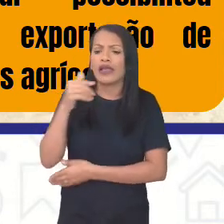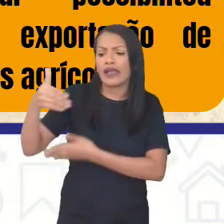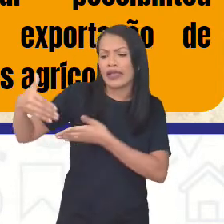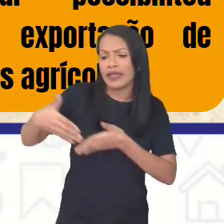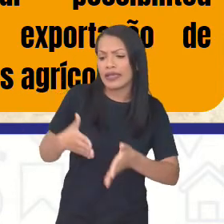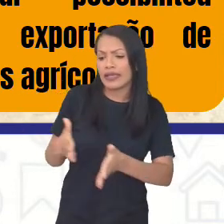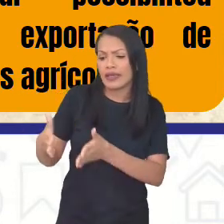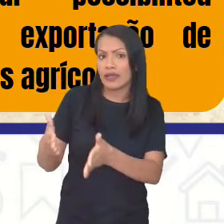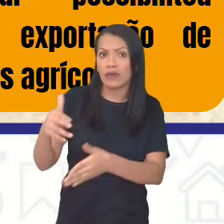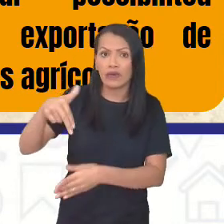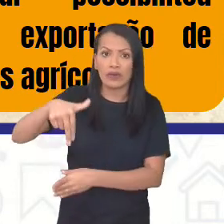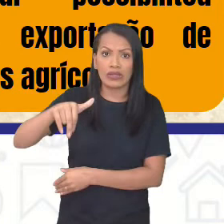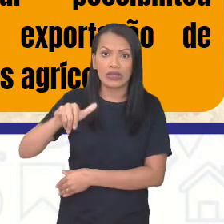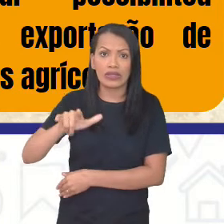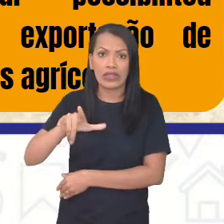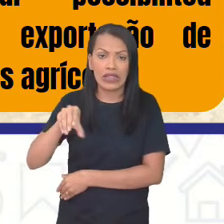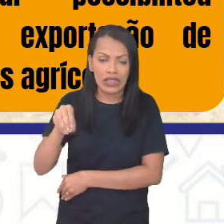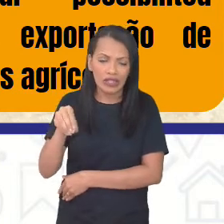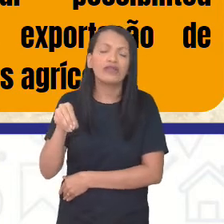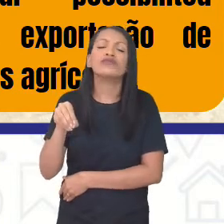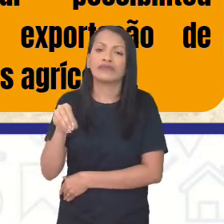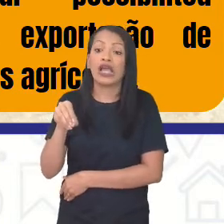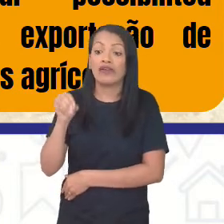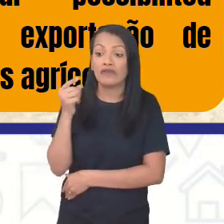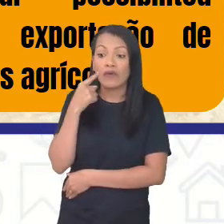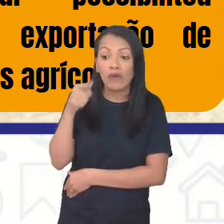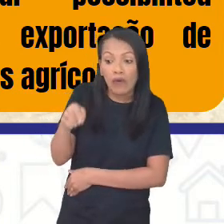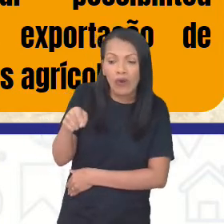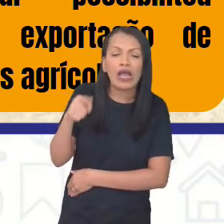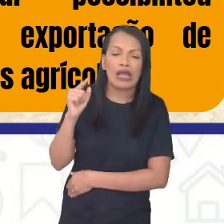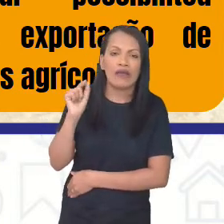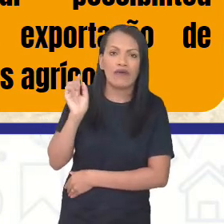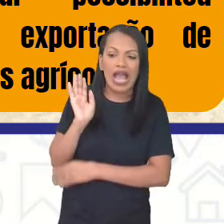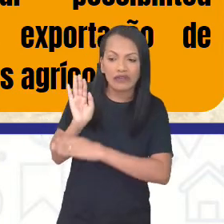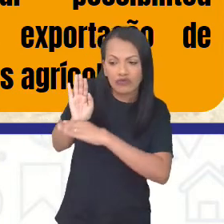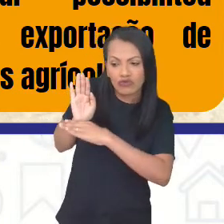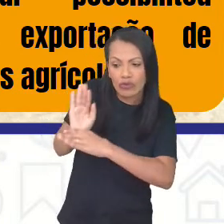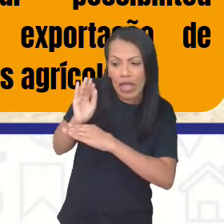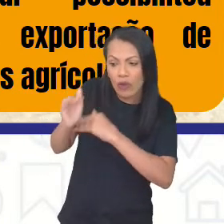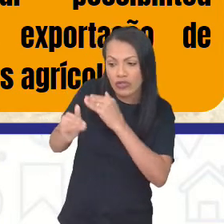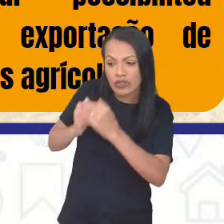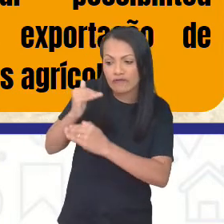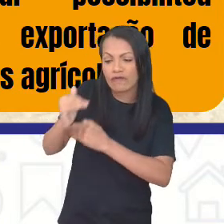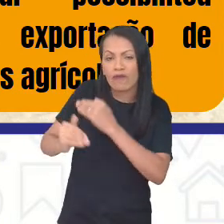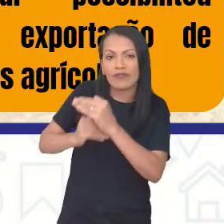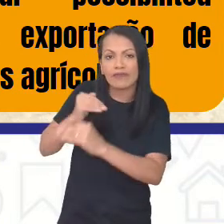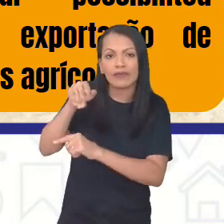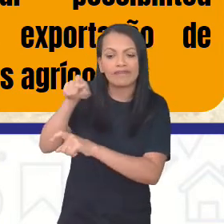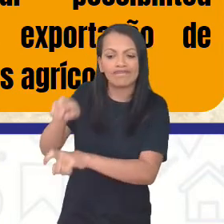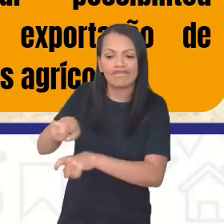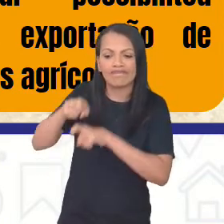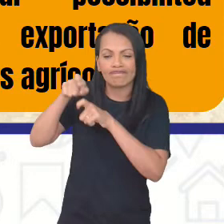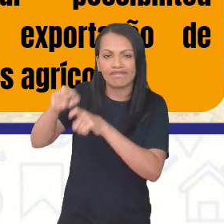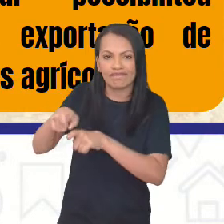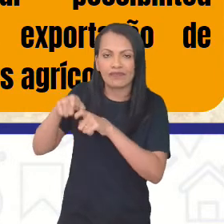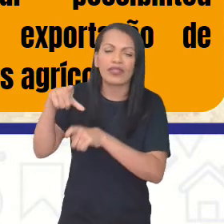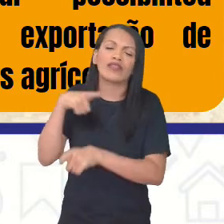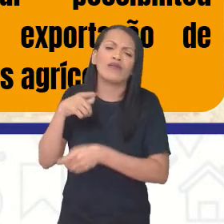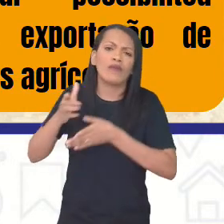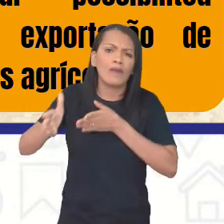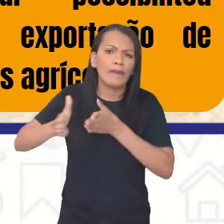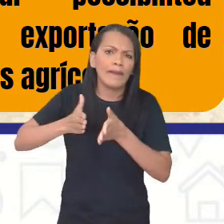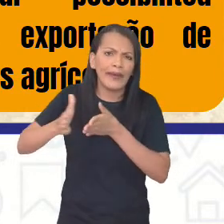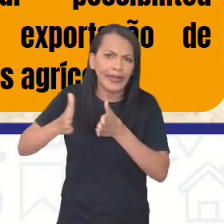que o Rio Nilo ele vai favorecer o desenvolvimento da agricultura, né? Ele, durante um período do